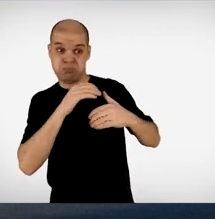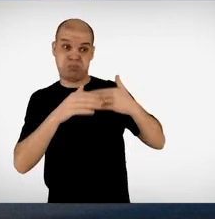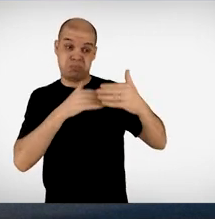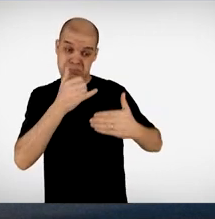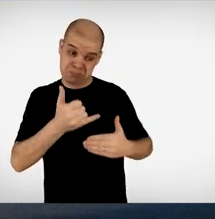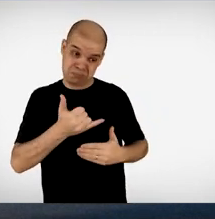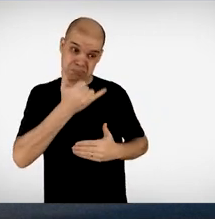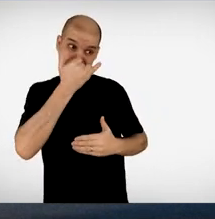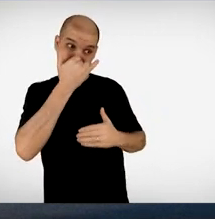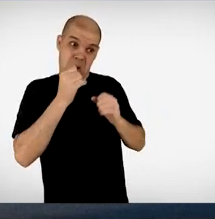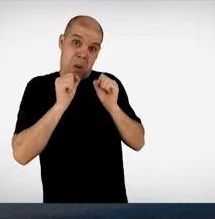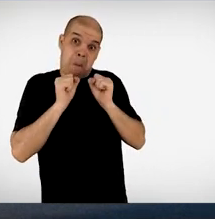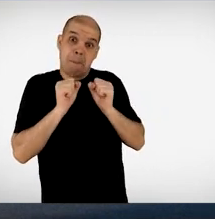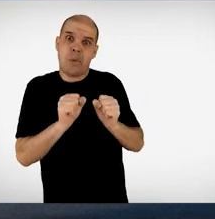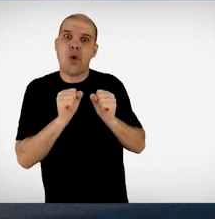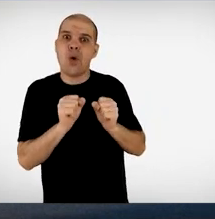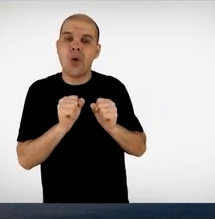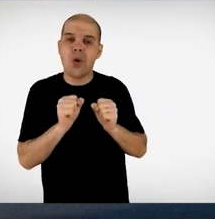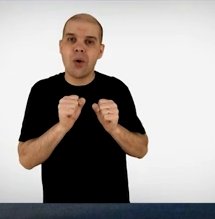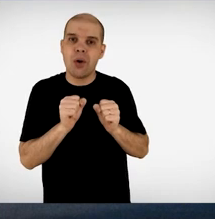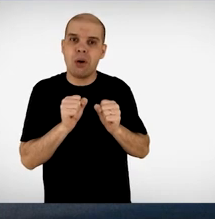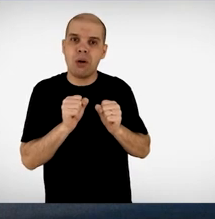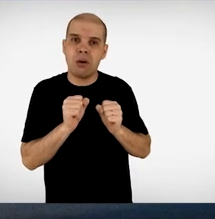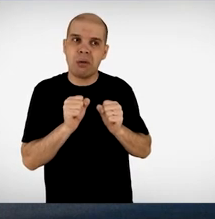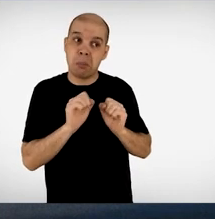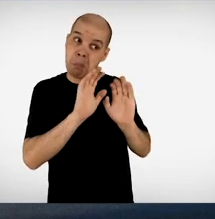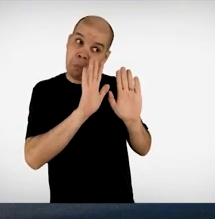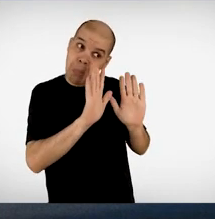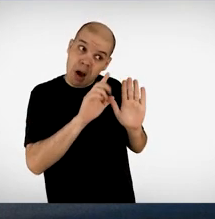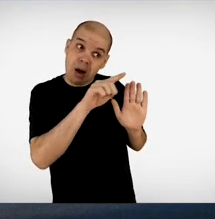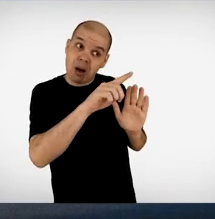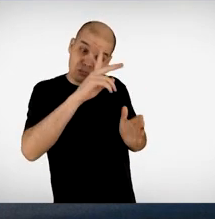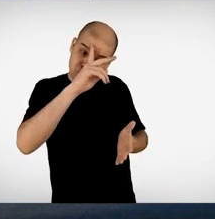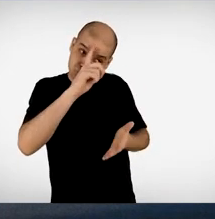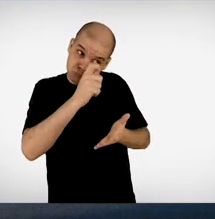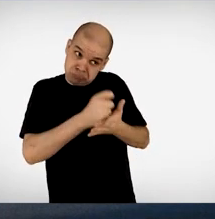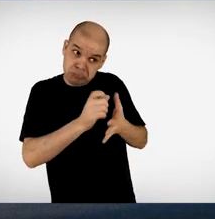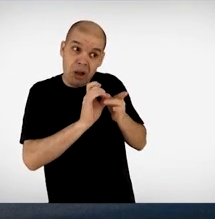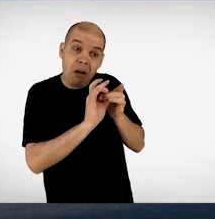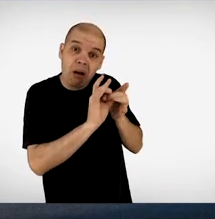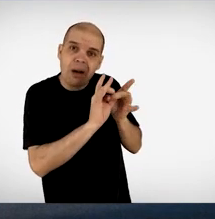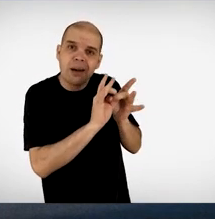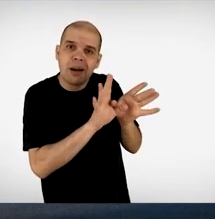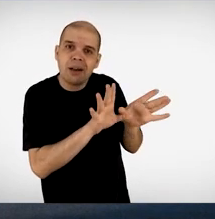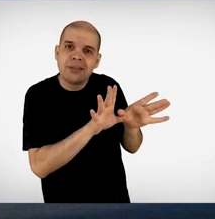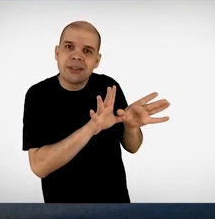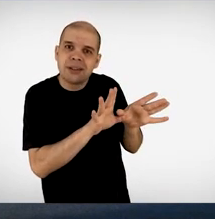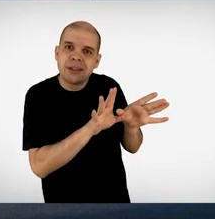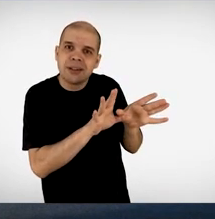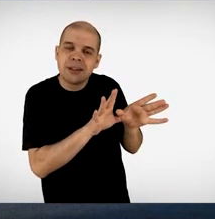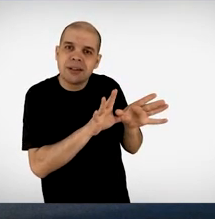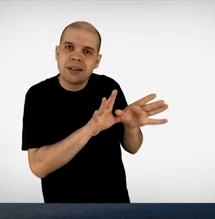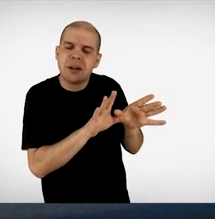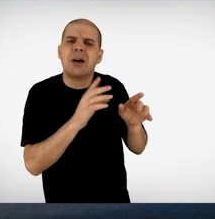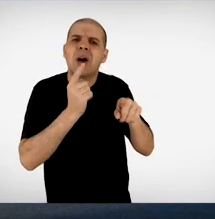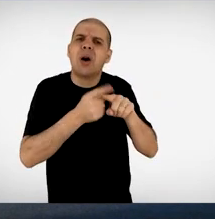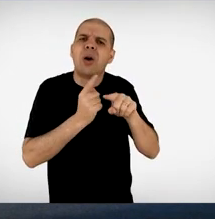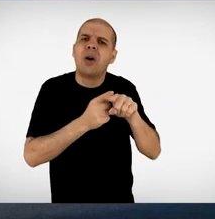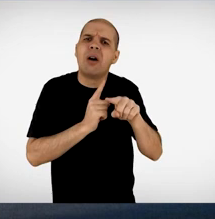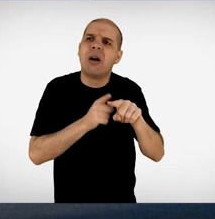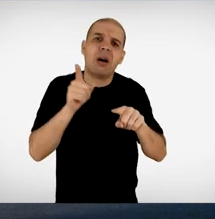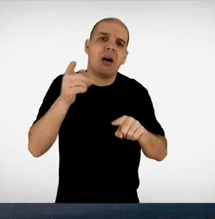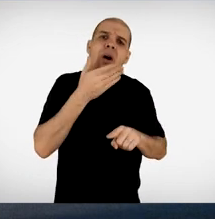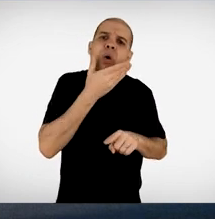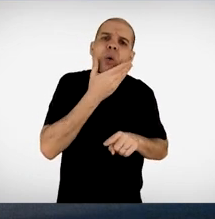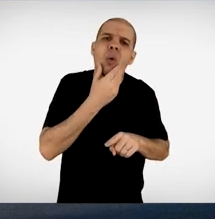Quando ele diz essas coisas que me parecem, do meu ponto de vista, muito realistas, né, do ponto de vista de um homem um pouco mais maduro, que já esteve no